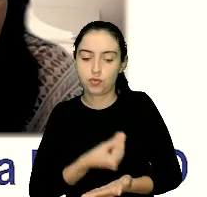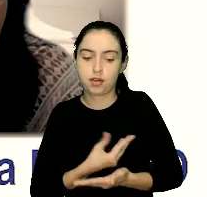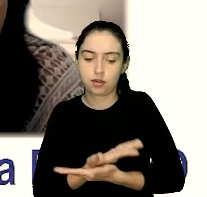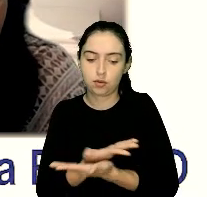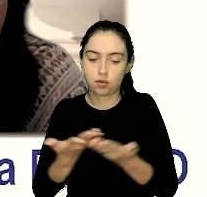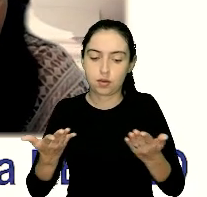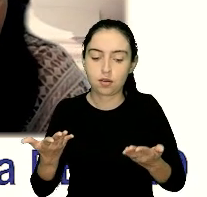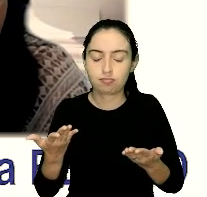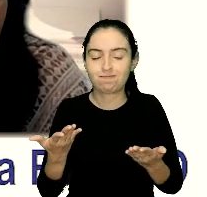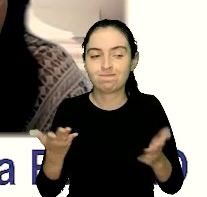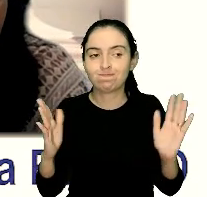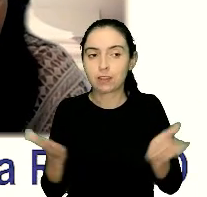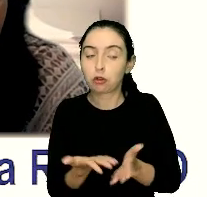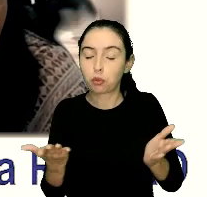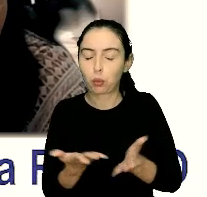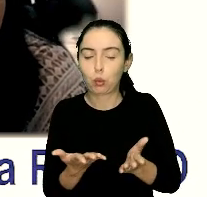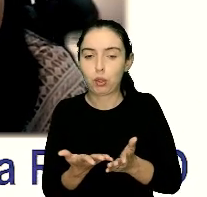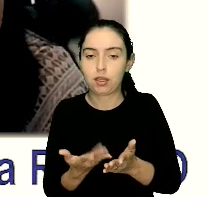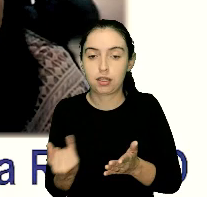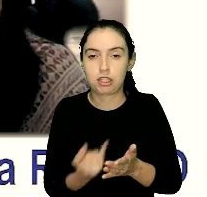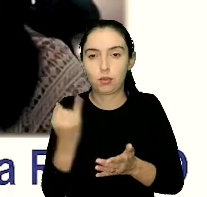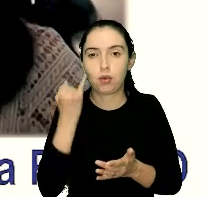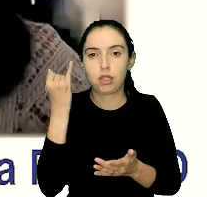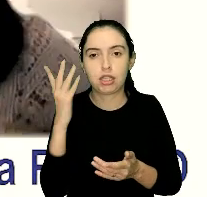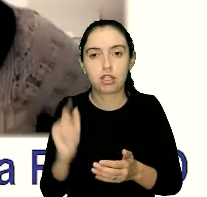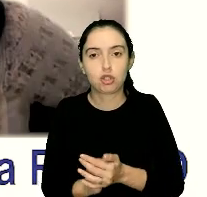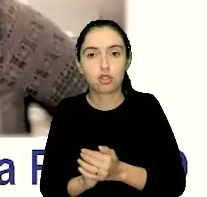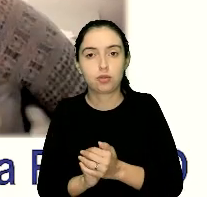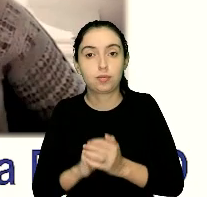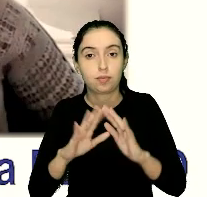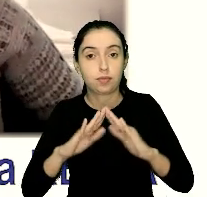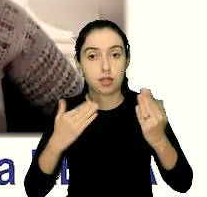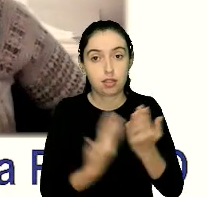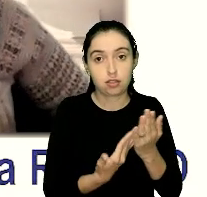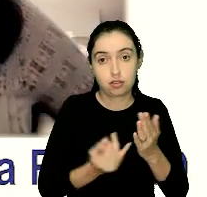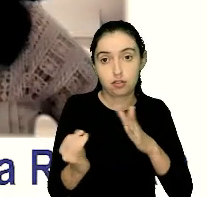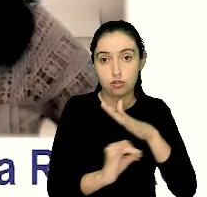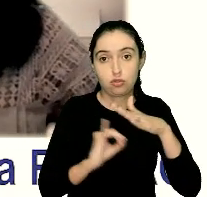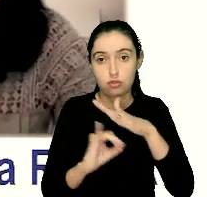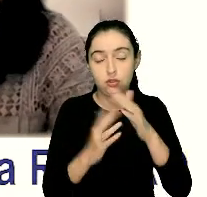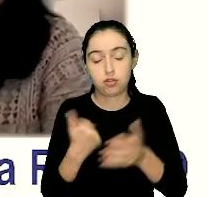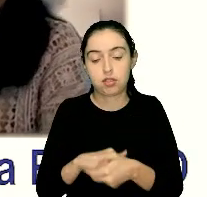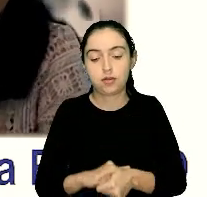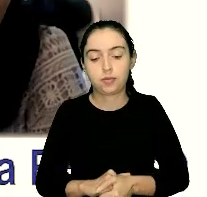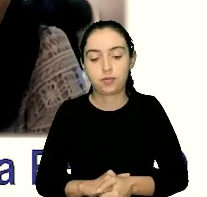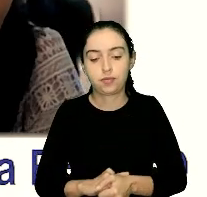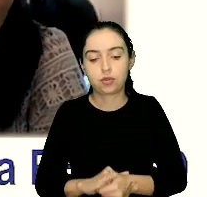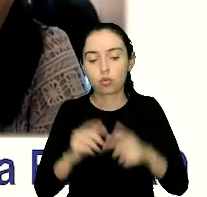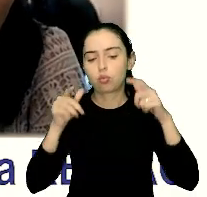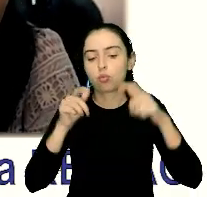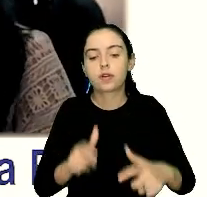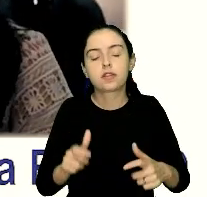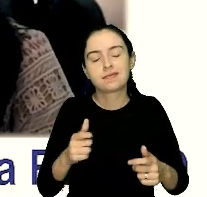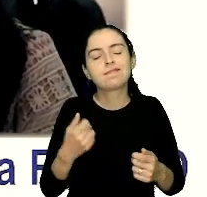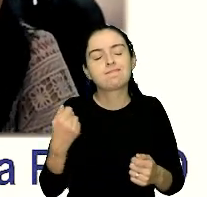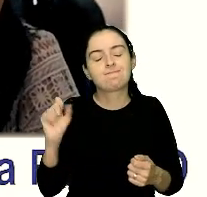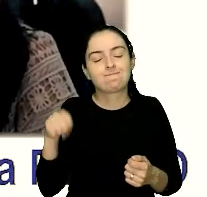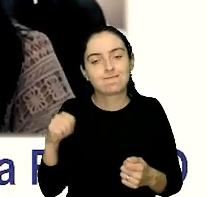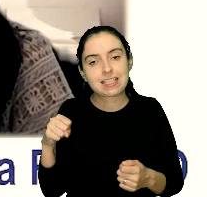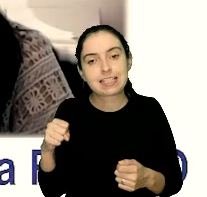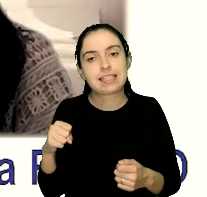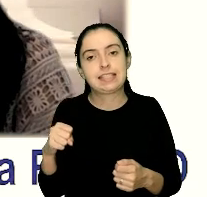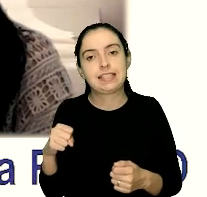tão importante para essa instituição, né, onde realmente o campo